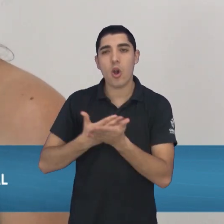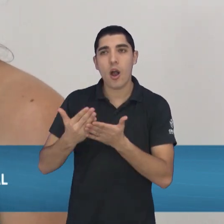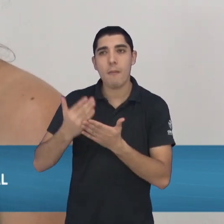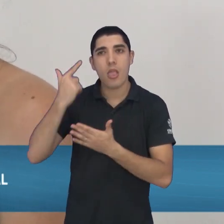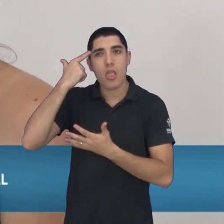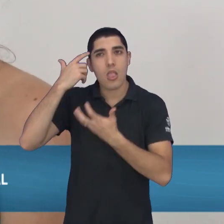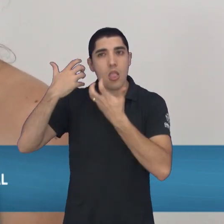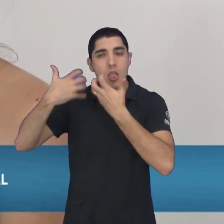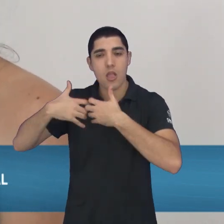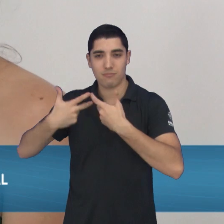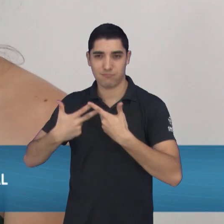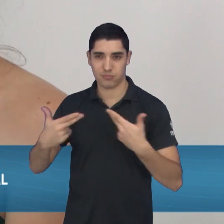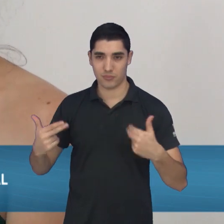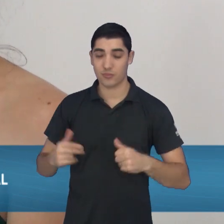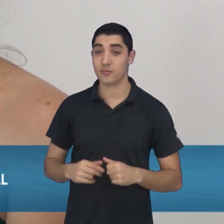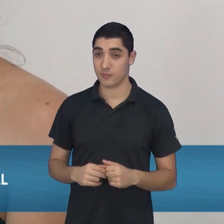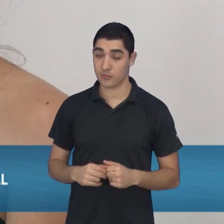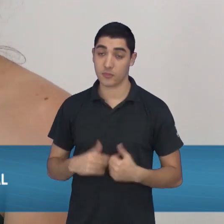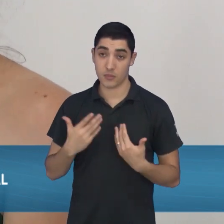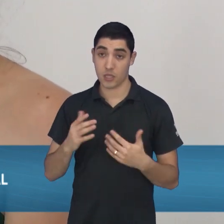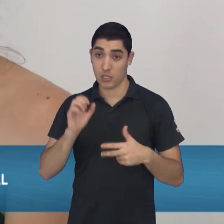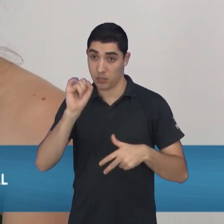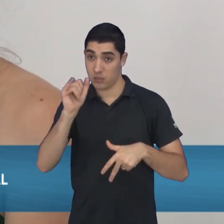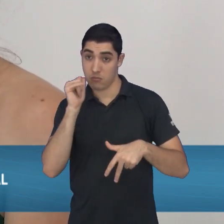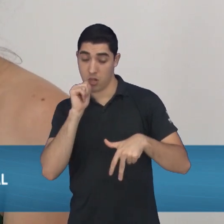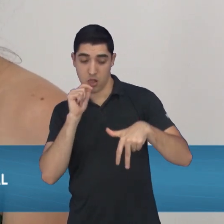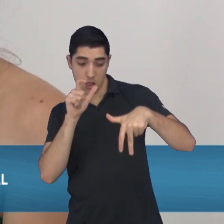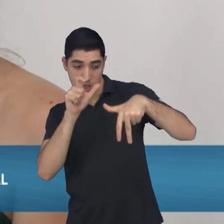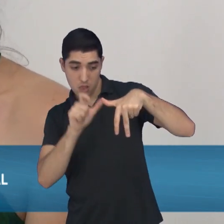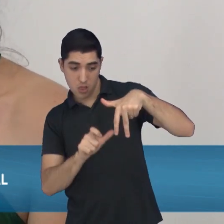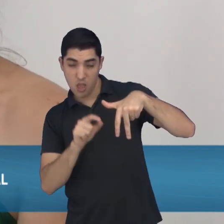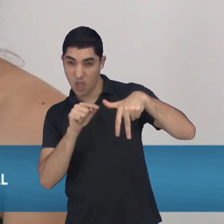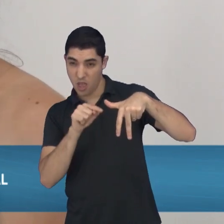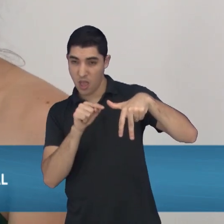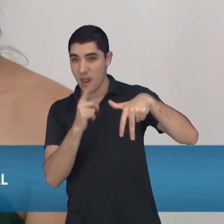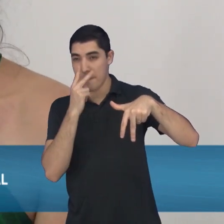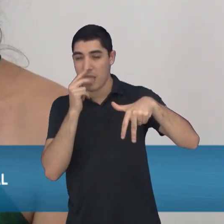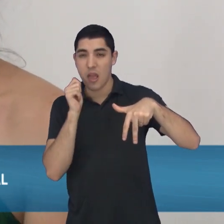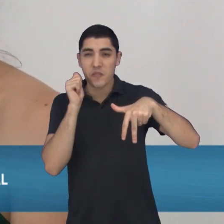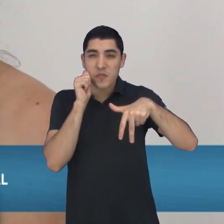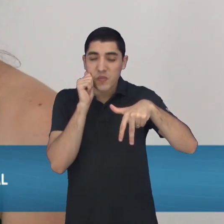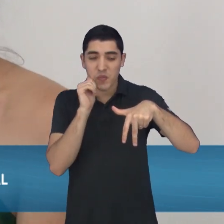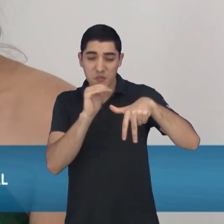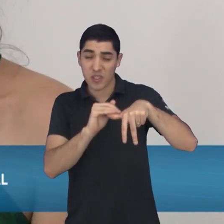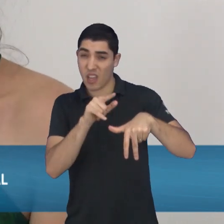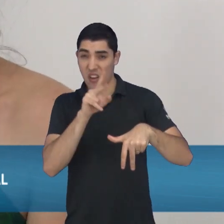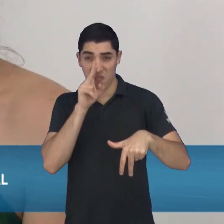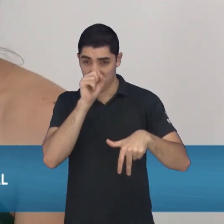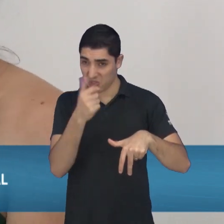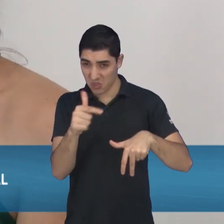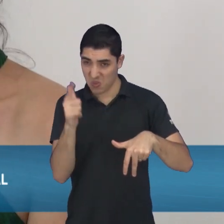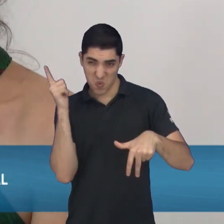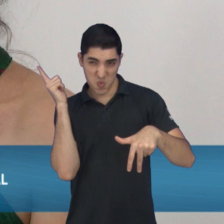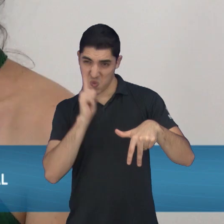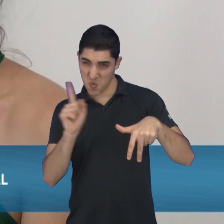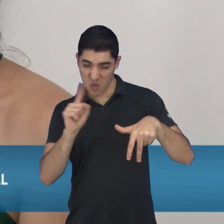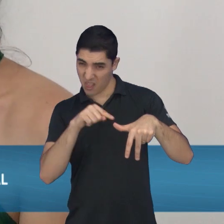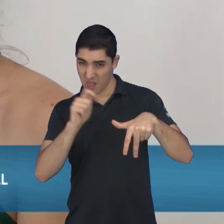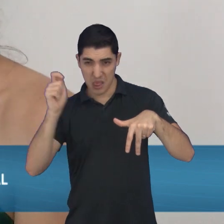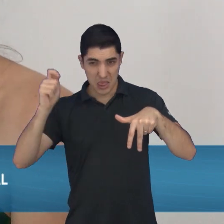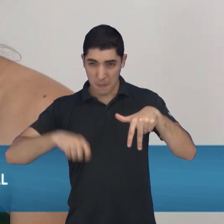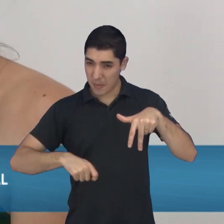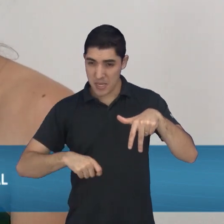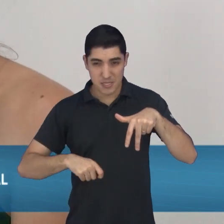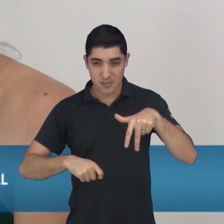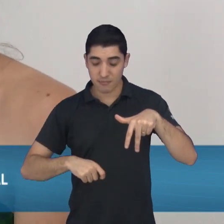nossa sociedade também. Então, se a mulher ela é vista como uma figura mais delicada, que não tem força, que não consegue, que é incapaz, que muitas